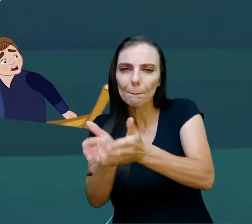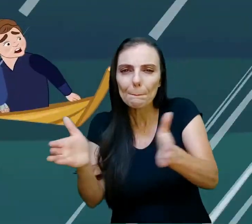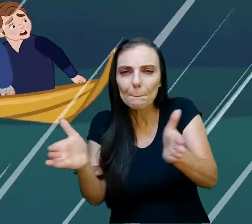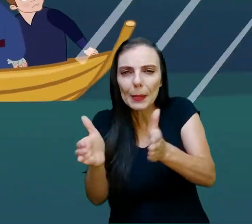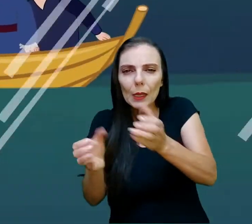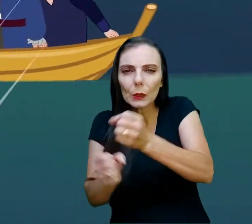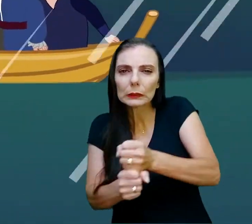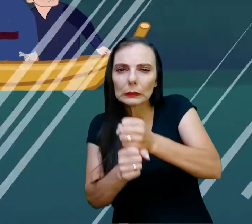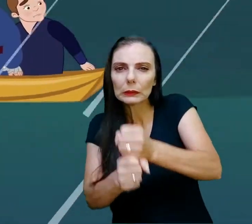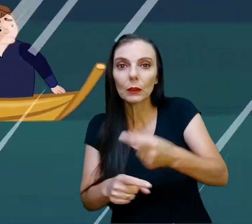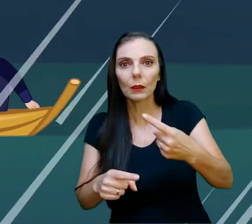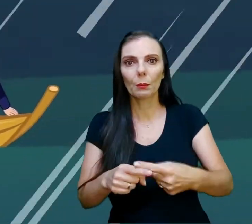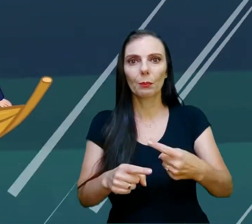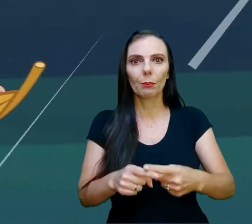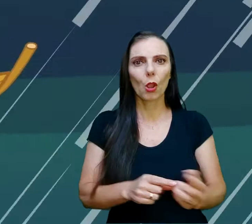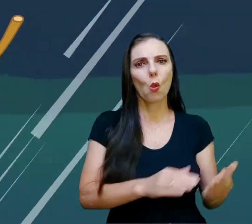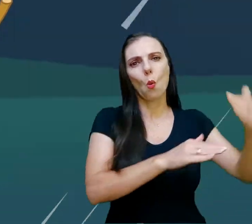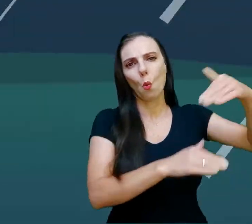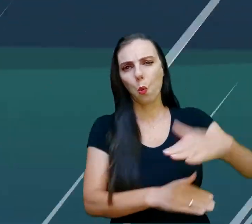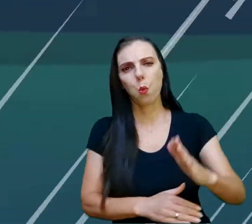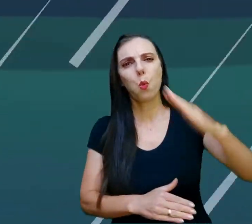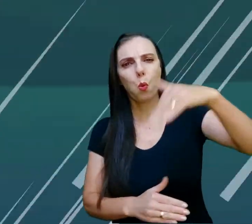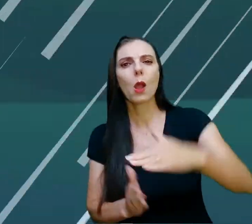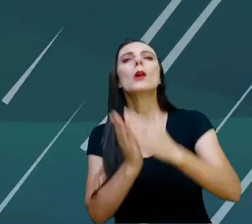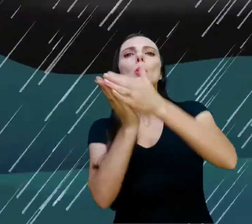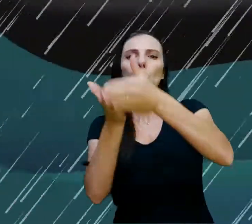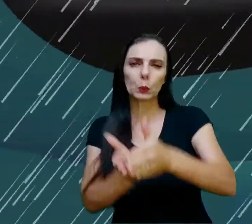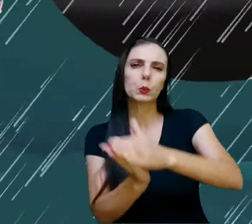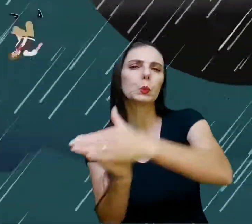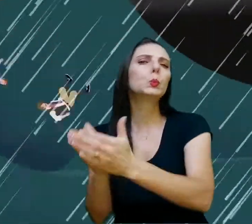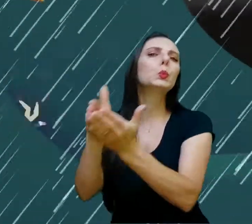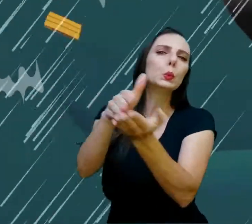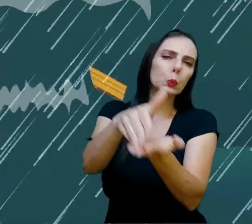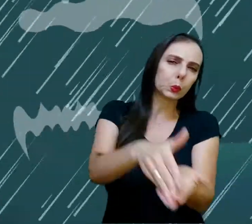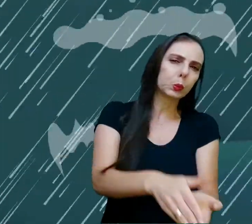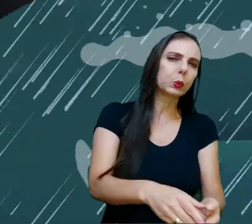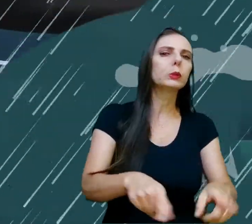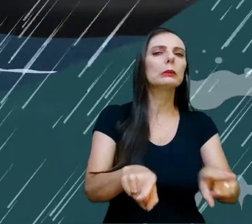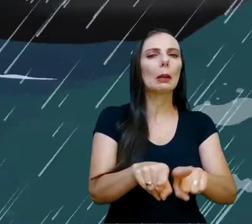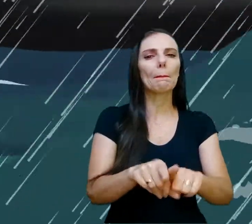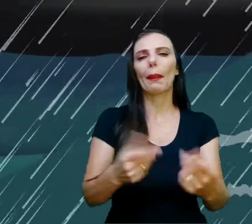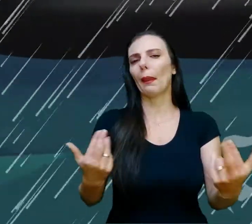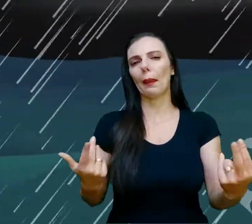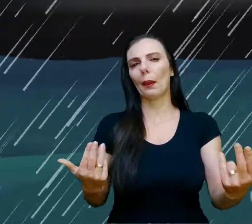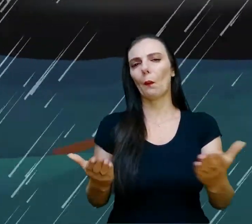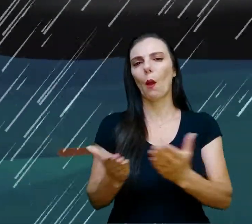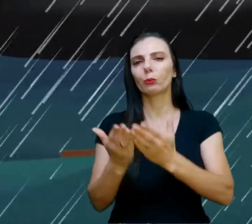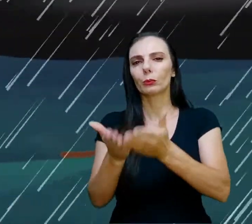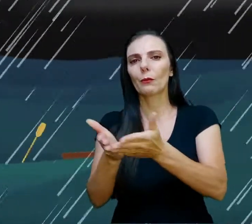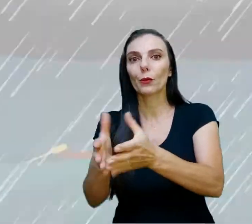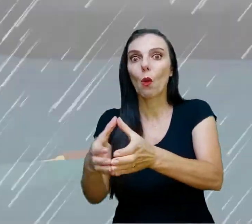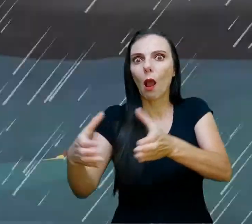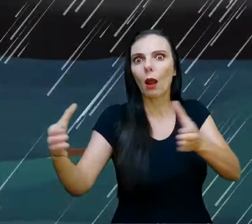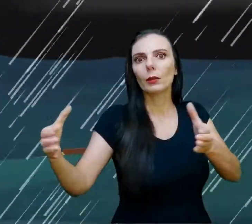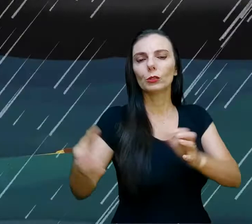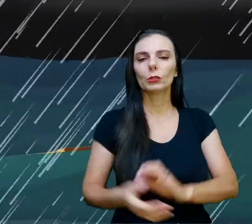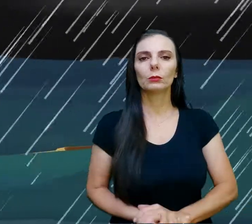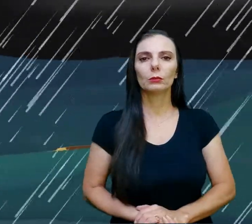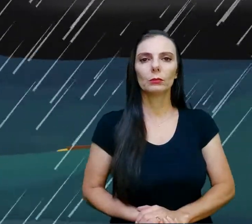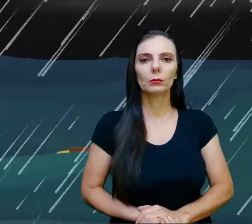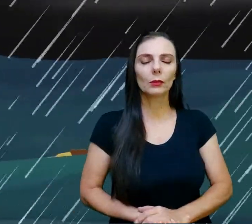muito tempo. E logo depois, uma forte onda os atingiu, e o barquinho, assim como o navio, também